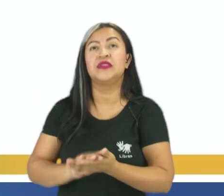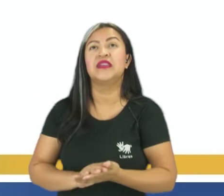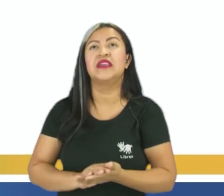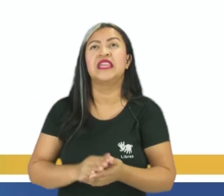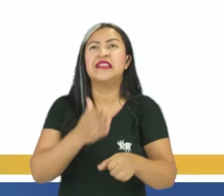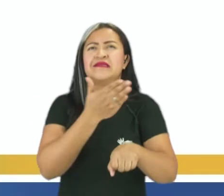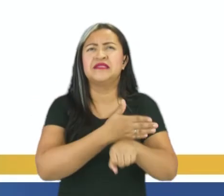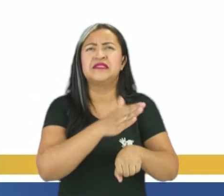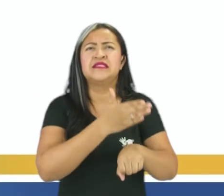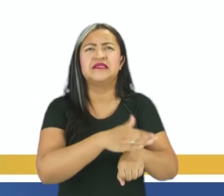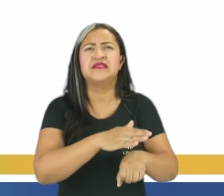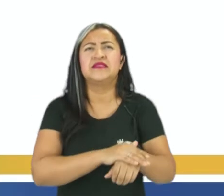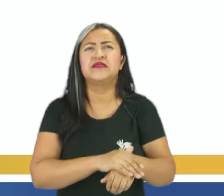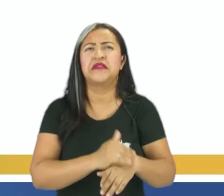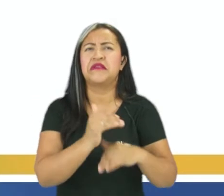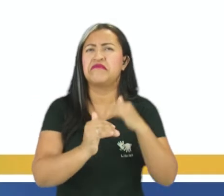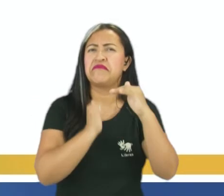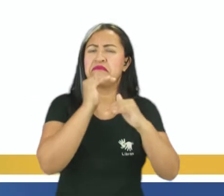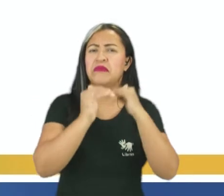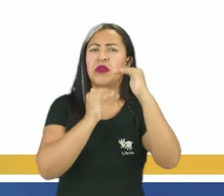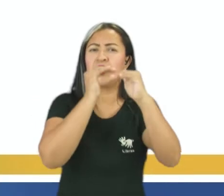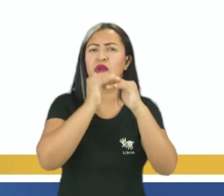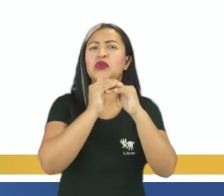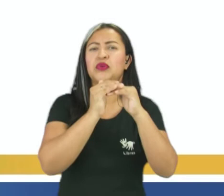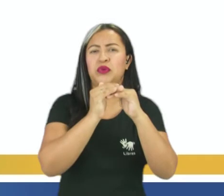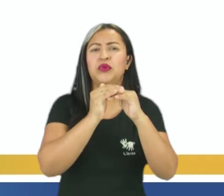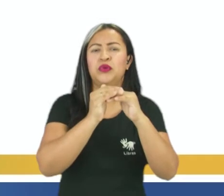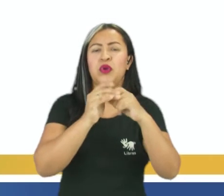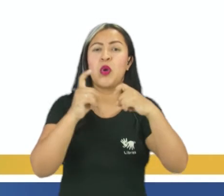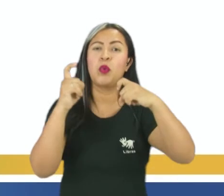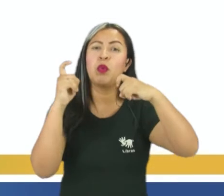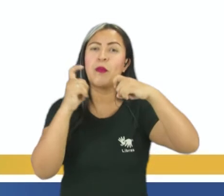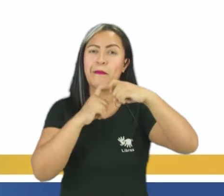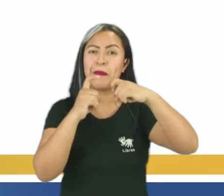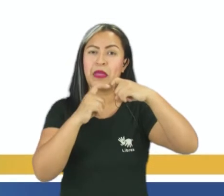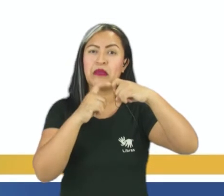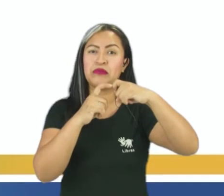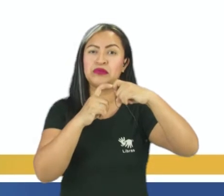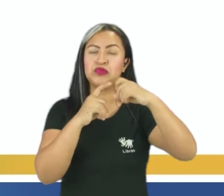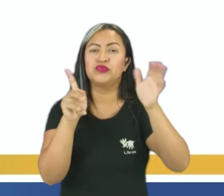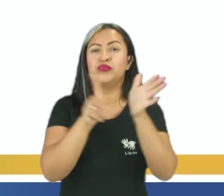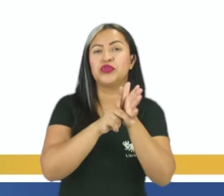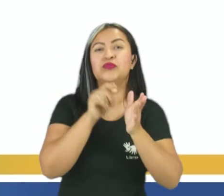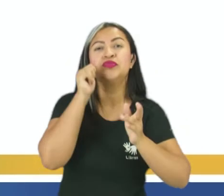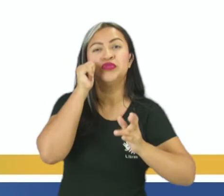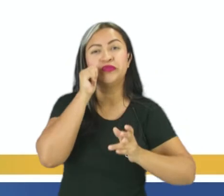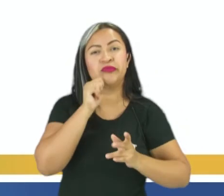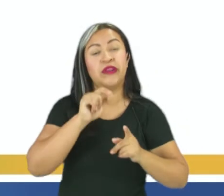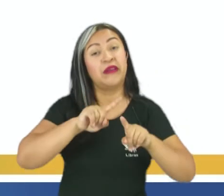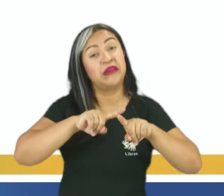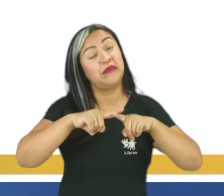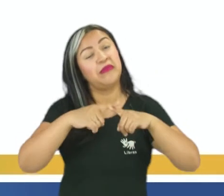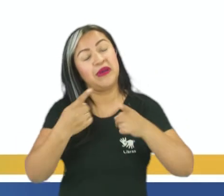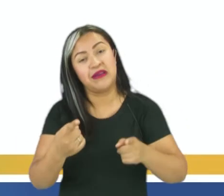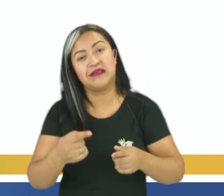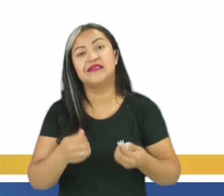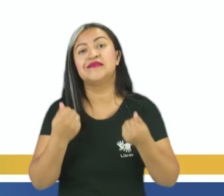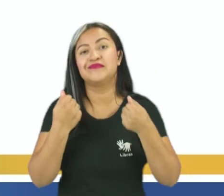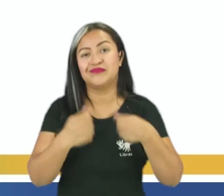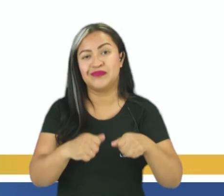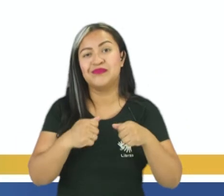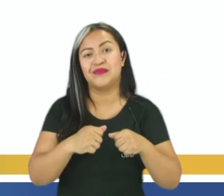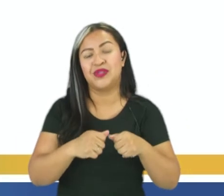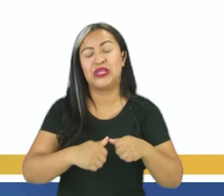Claro que com isso ele aperfeiçoou a ginecologia, né? Essa ciência, só que à custa aí de muitas cobaias